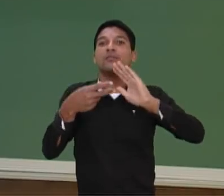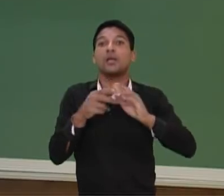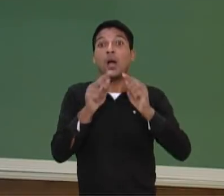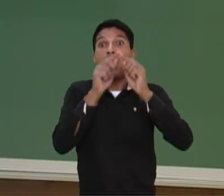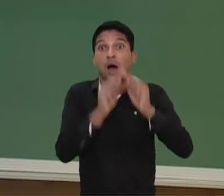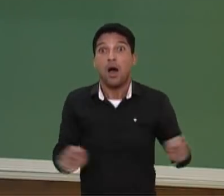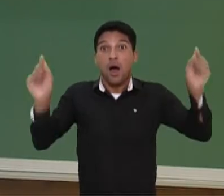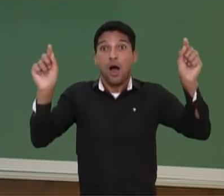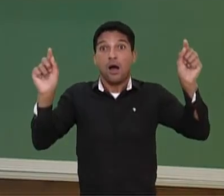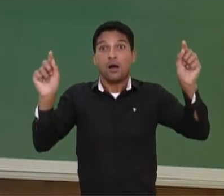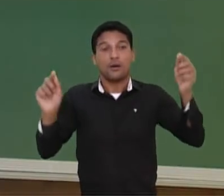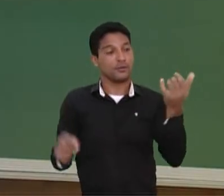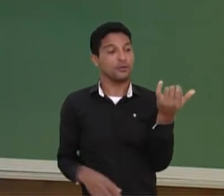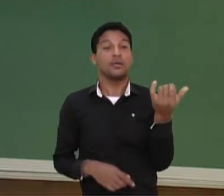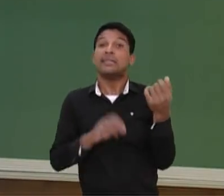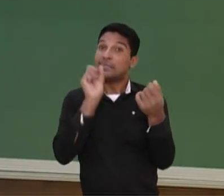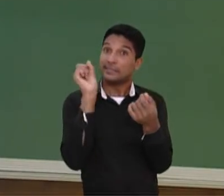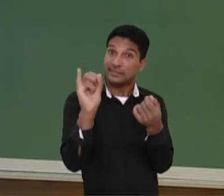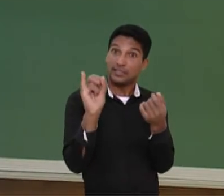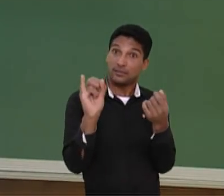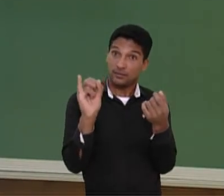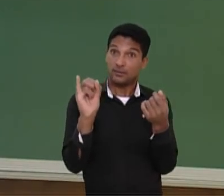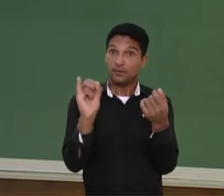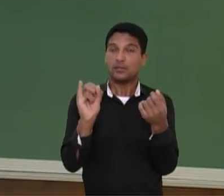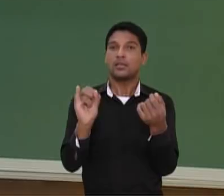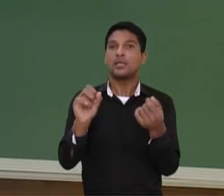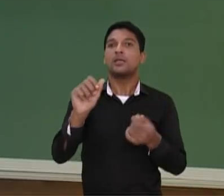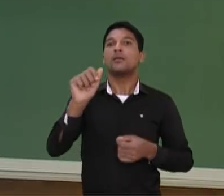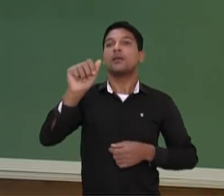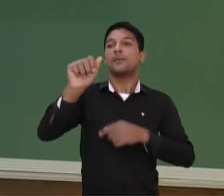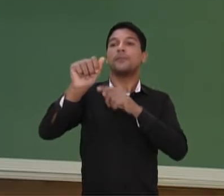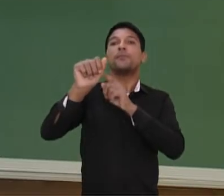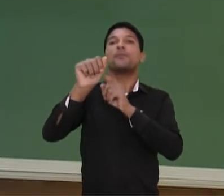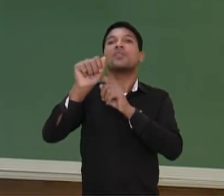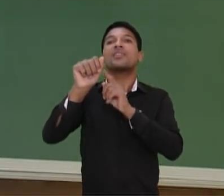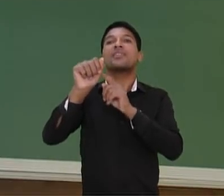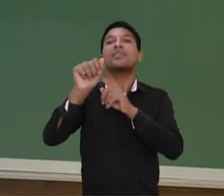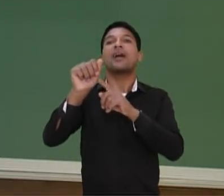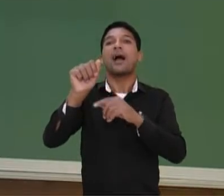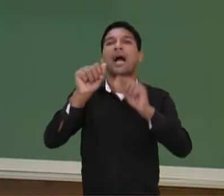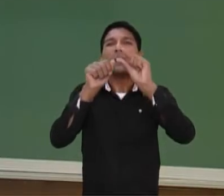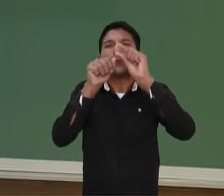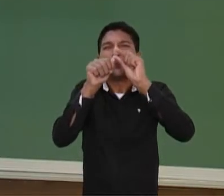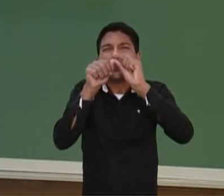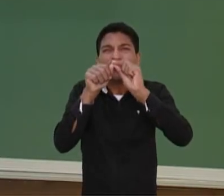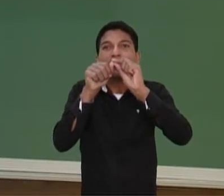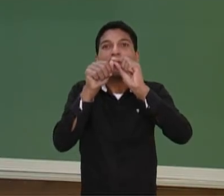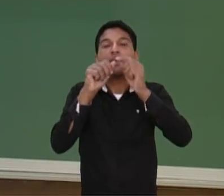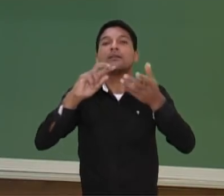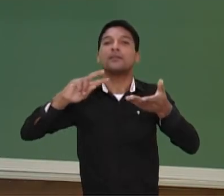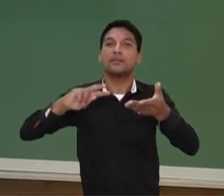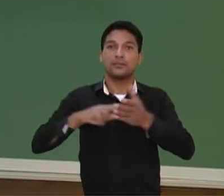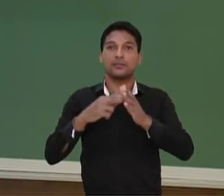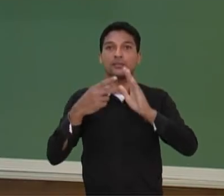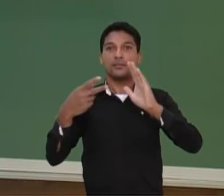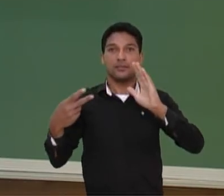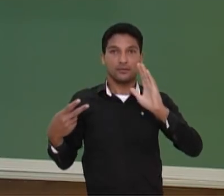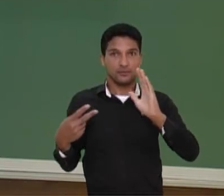fechando ela, né? Ela cresce mais rápido aqui, num intervalo de tempo menor.